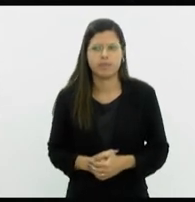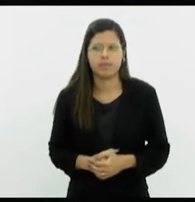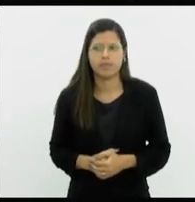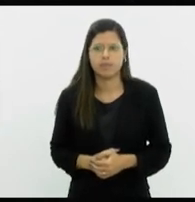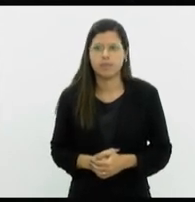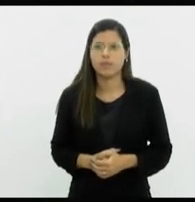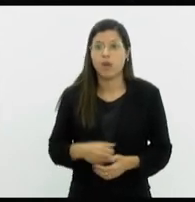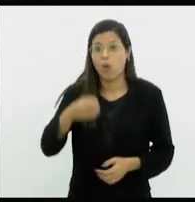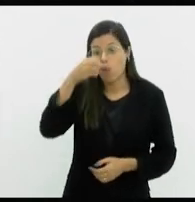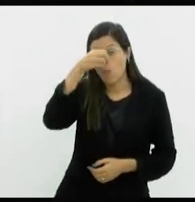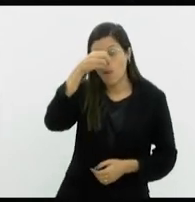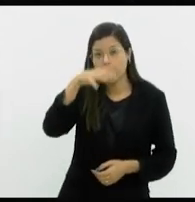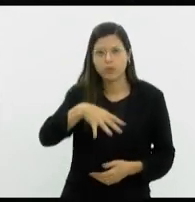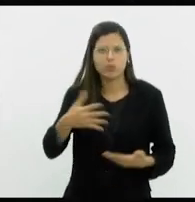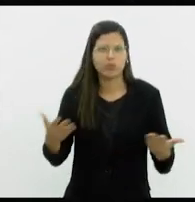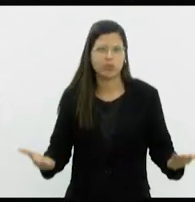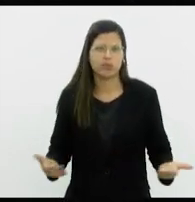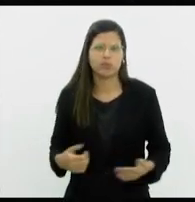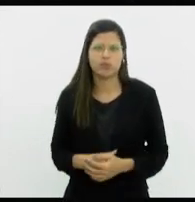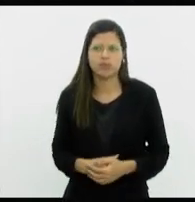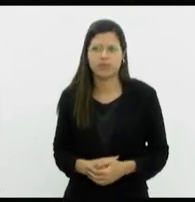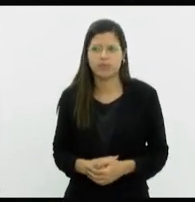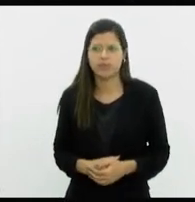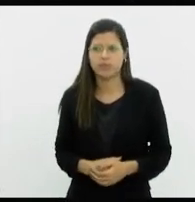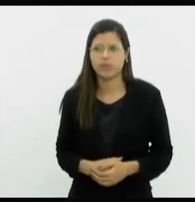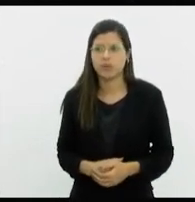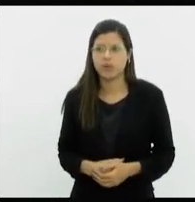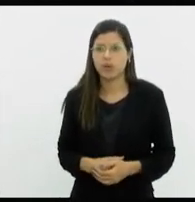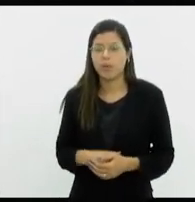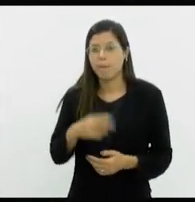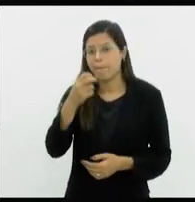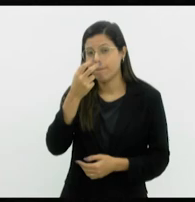É um absurdo. Ou seja, o prefeito deu um calote.